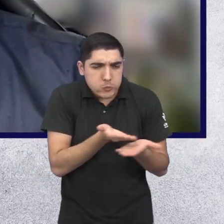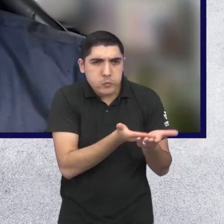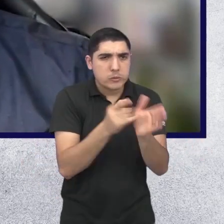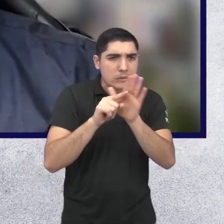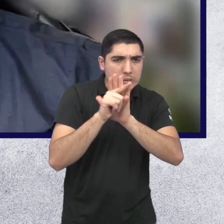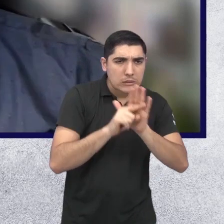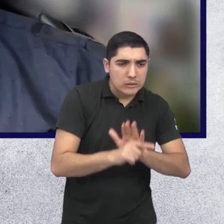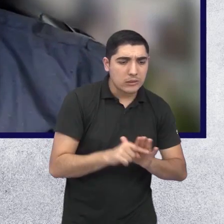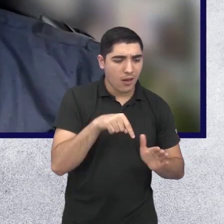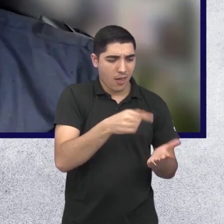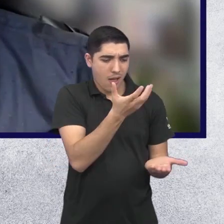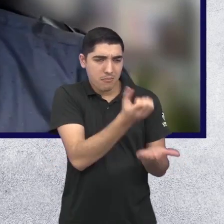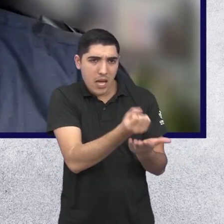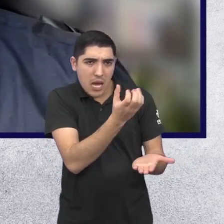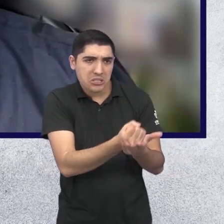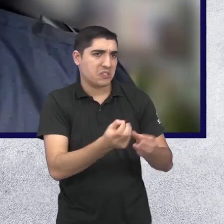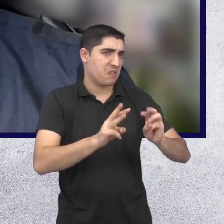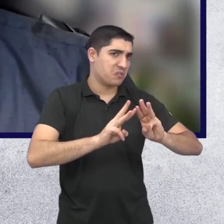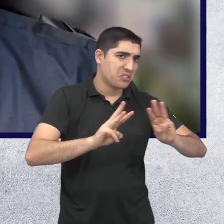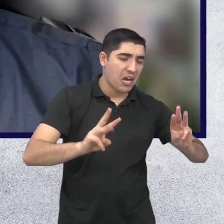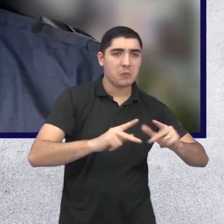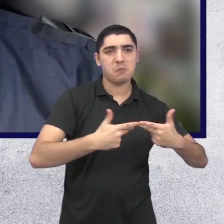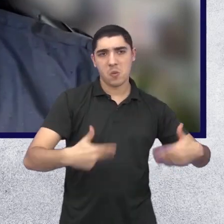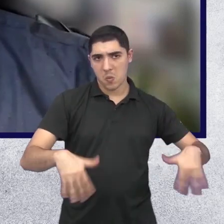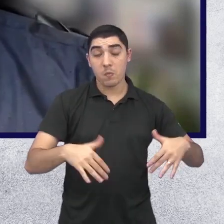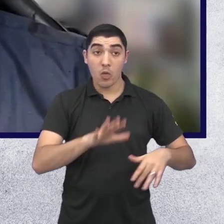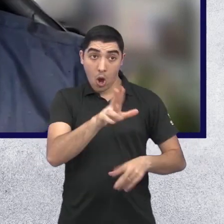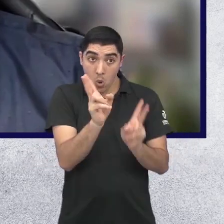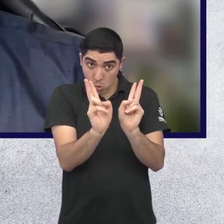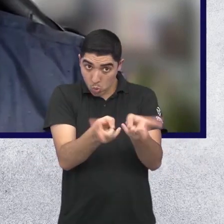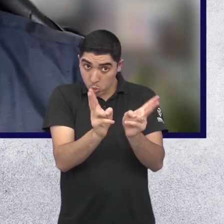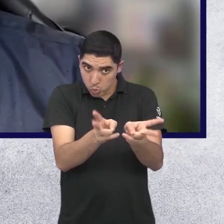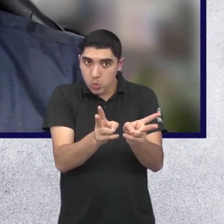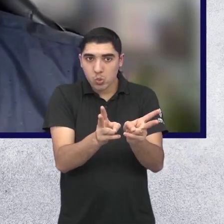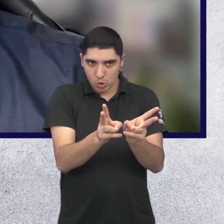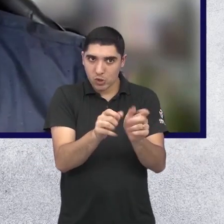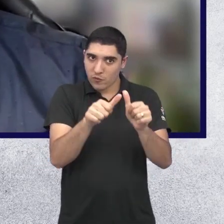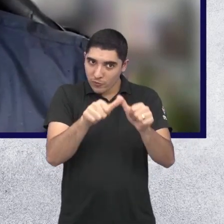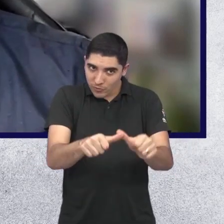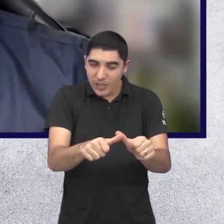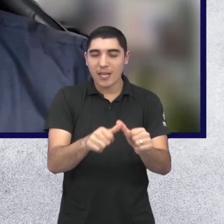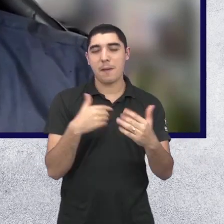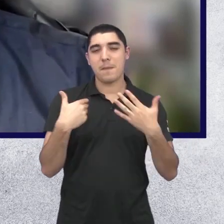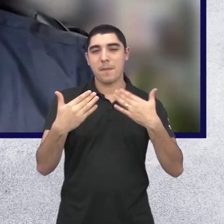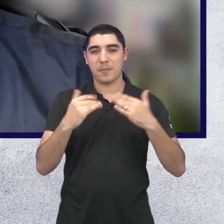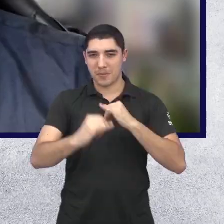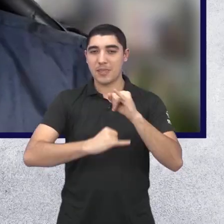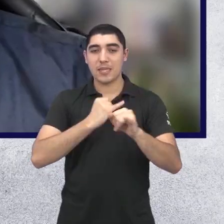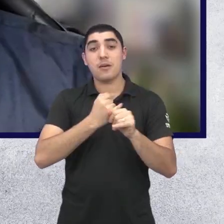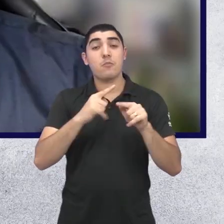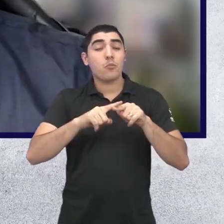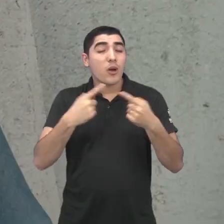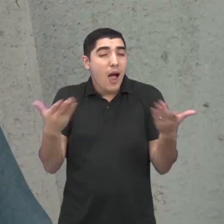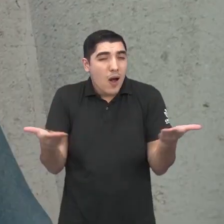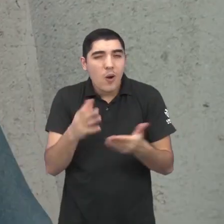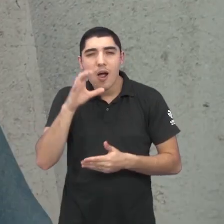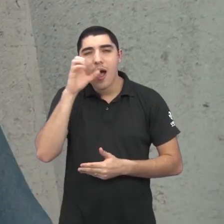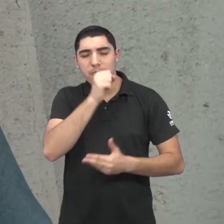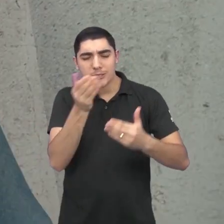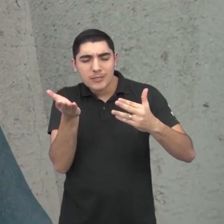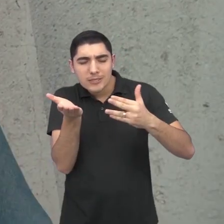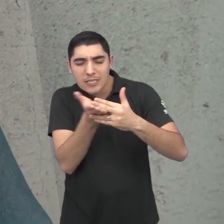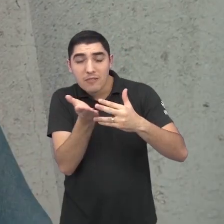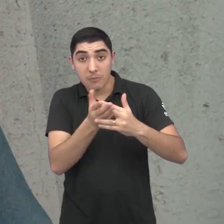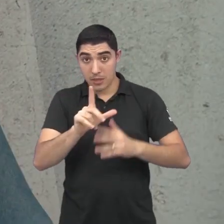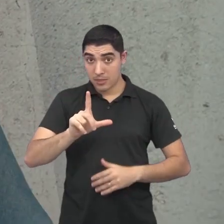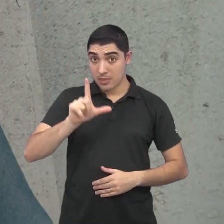trazer o usuário ali para entreter no aplicativo, em site, ou seja, é muito amplo. Professor, fica com a gente ainda aí, conversando com a gente pela internet, porque